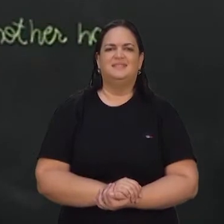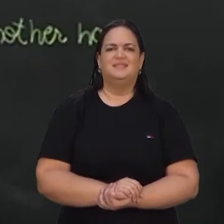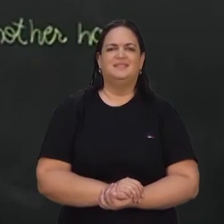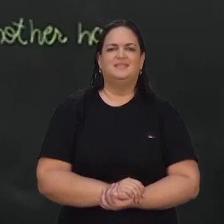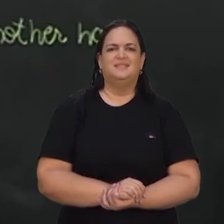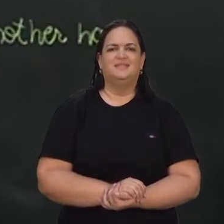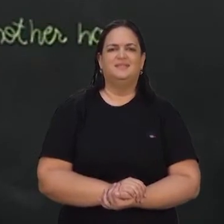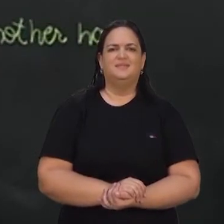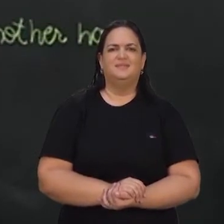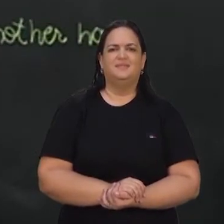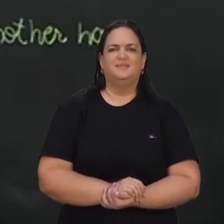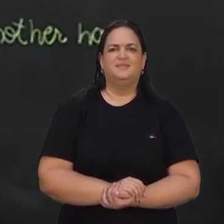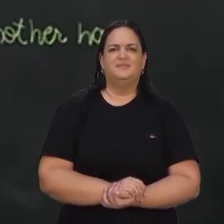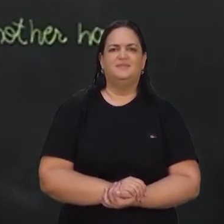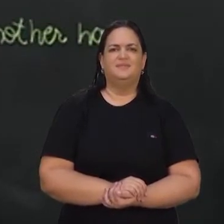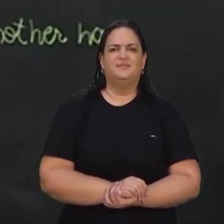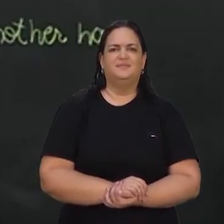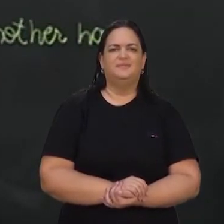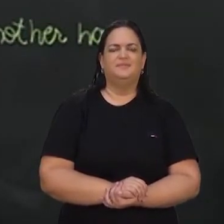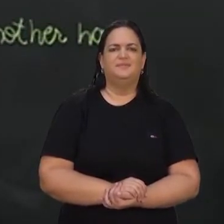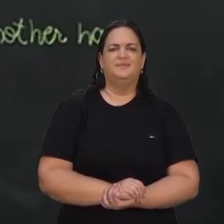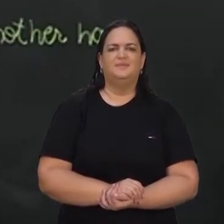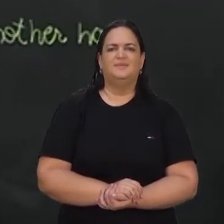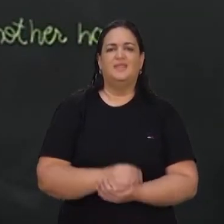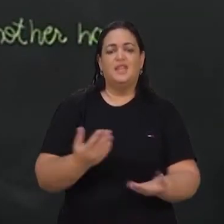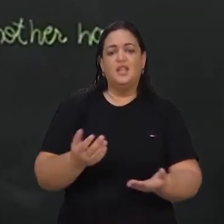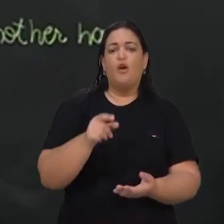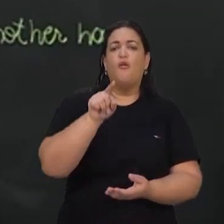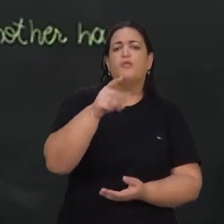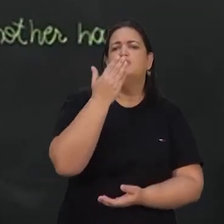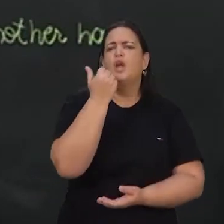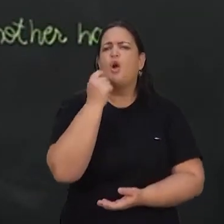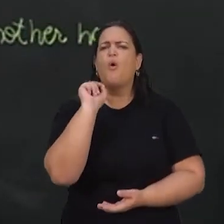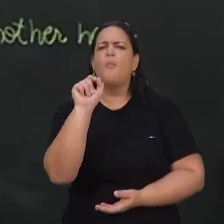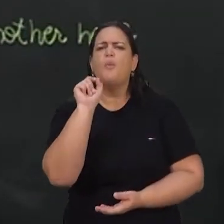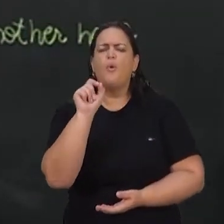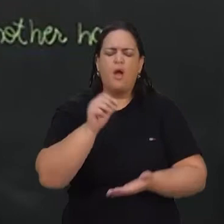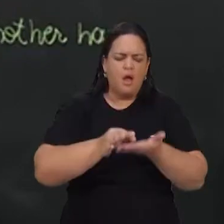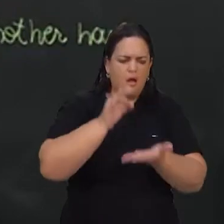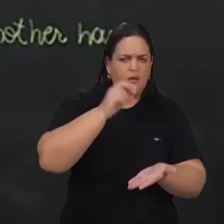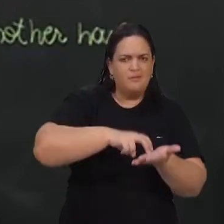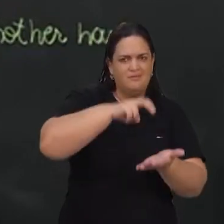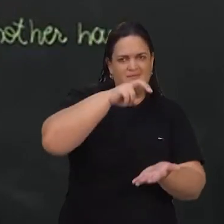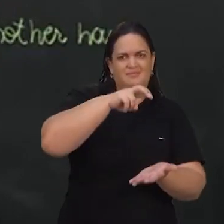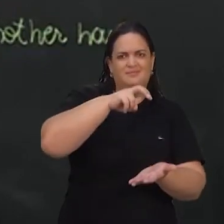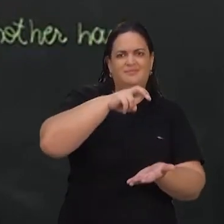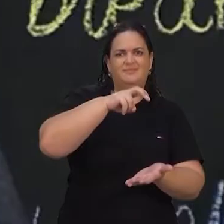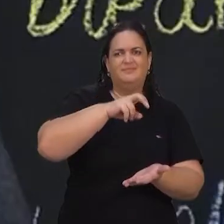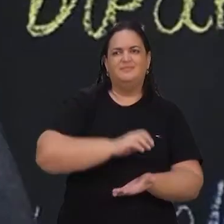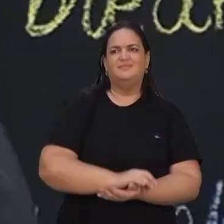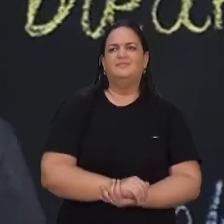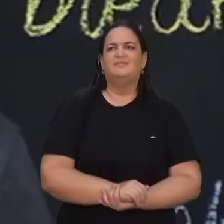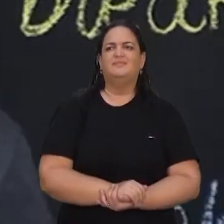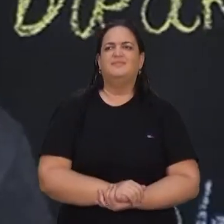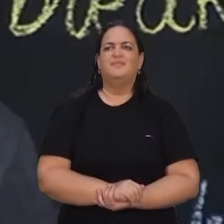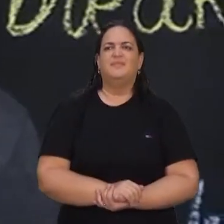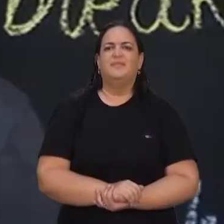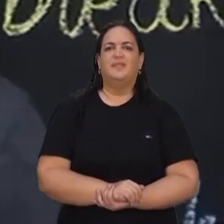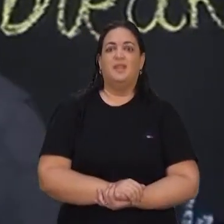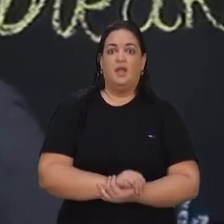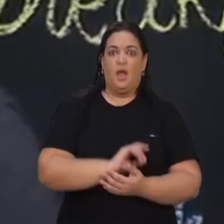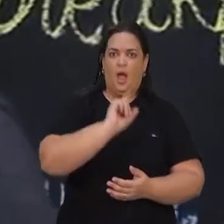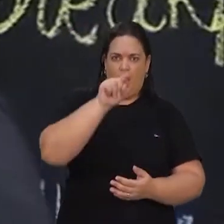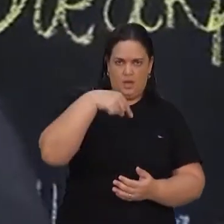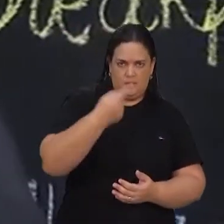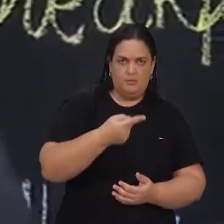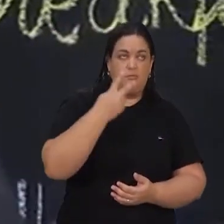eat, comer. É o que você come no café da manhã. What do you have for breakfast? Então, depois que a gente